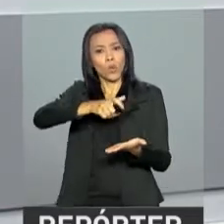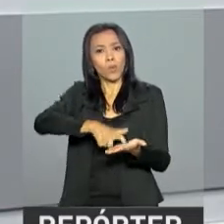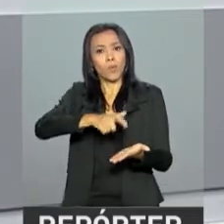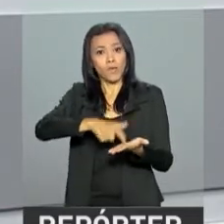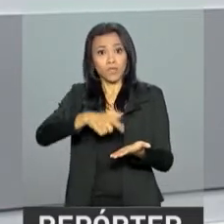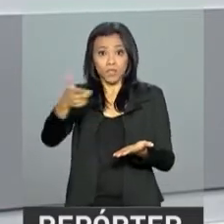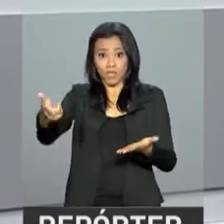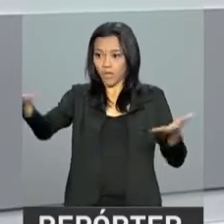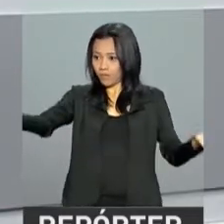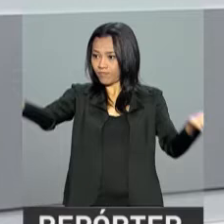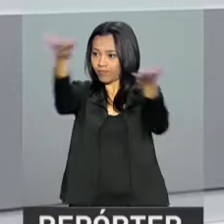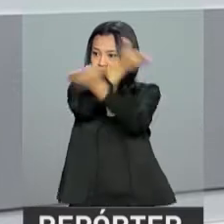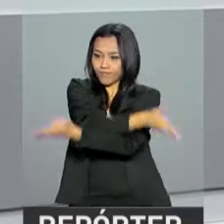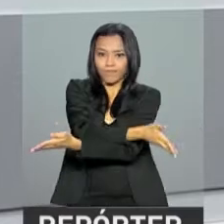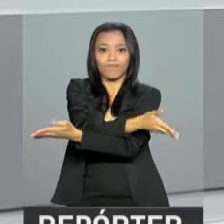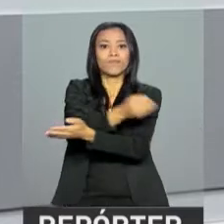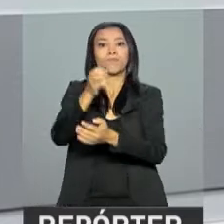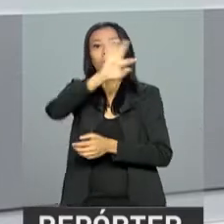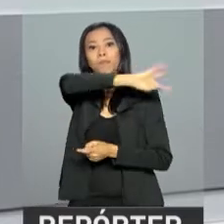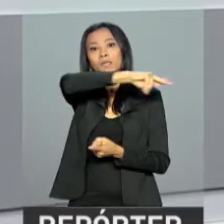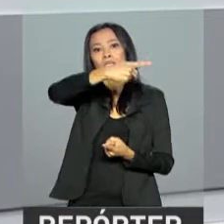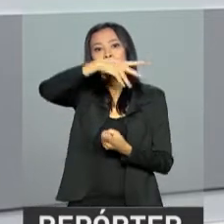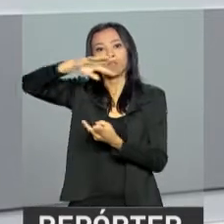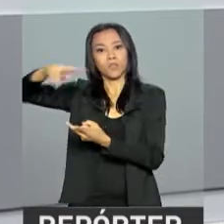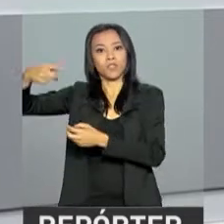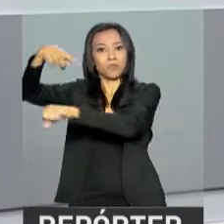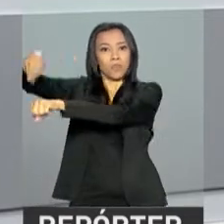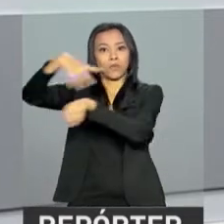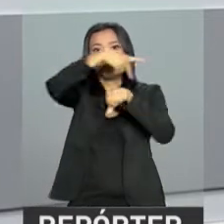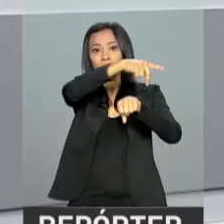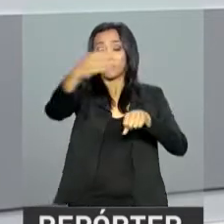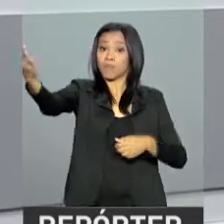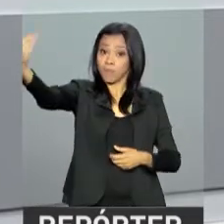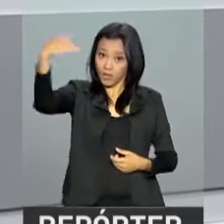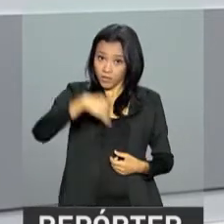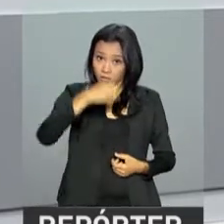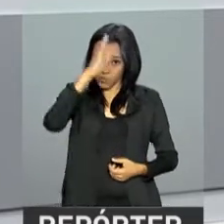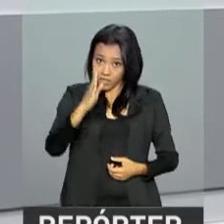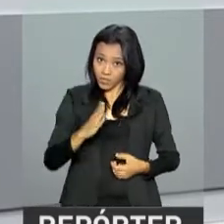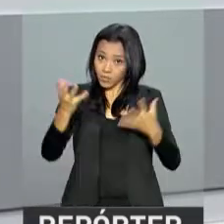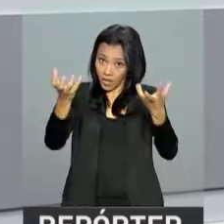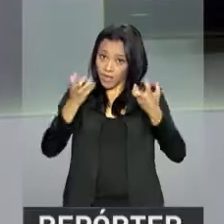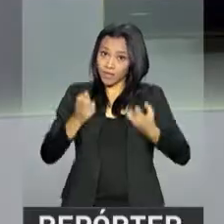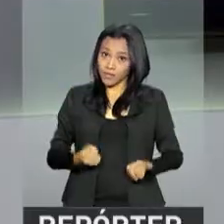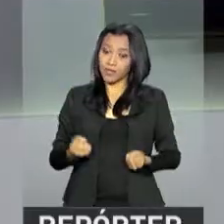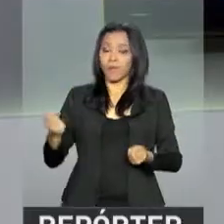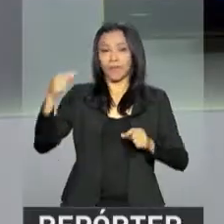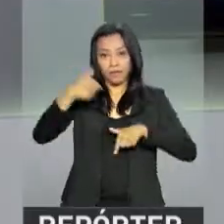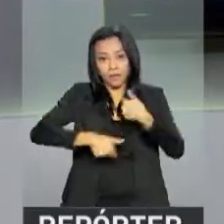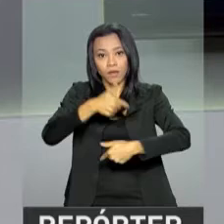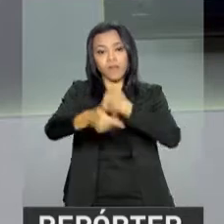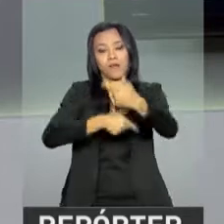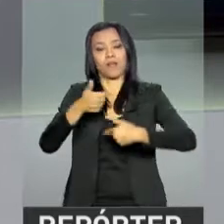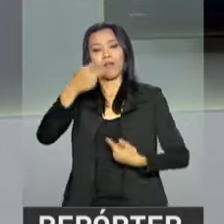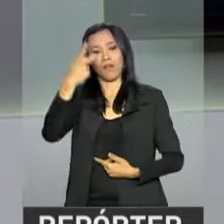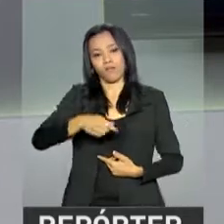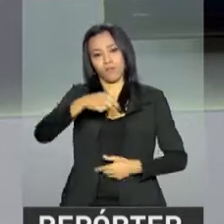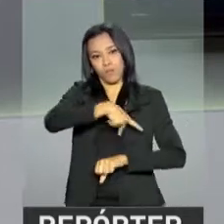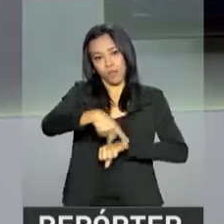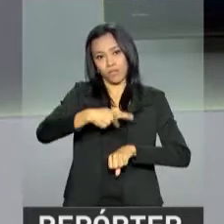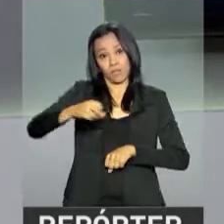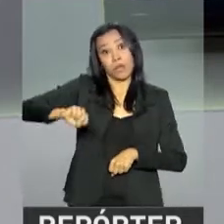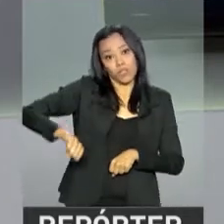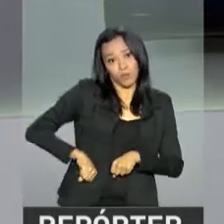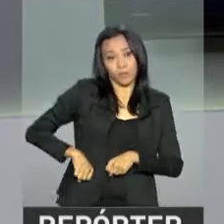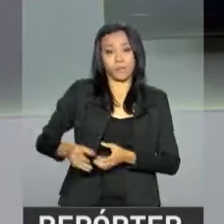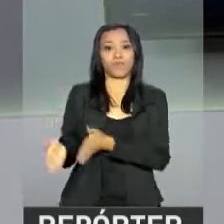para outro concede a permissão para atuar como embaixador no país que o recebe hoje será lançado um novo